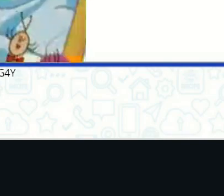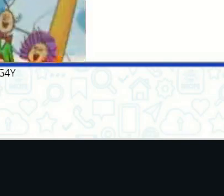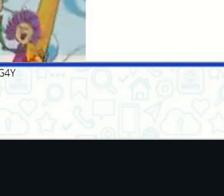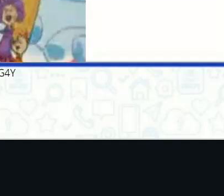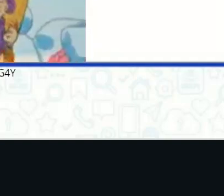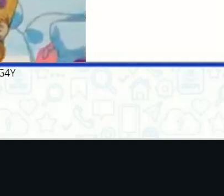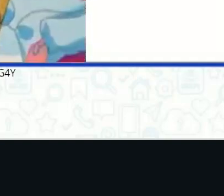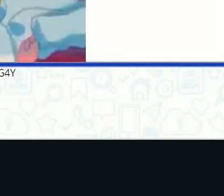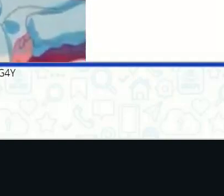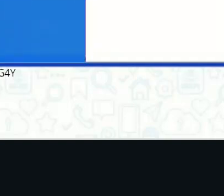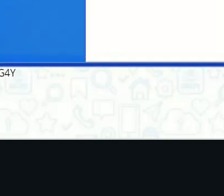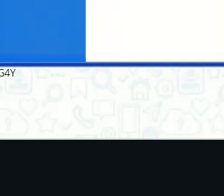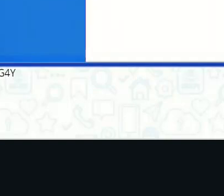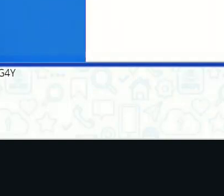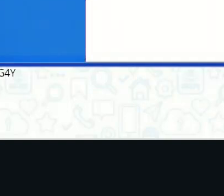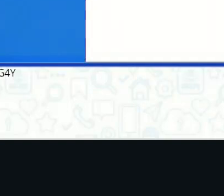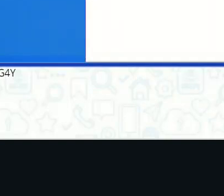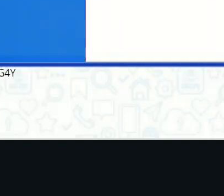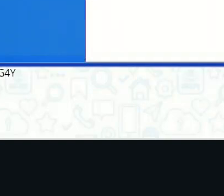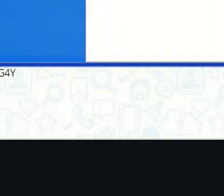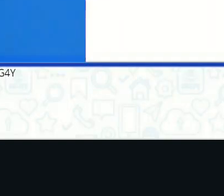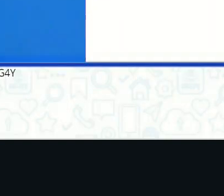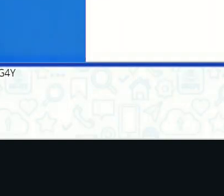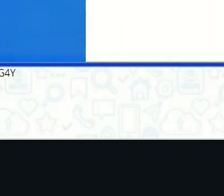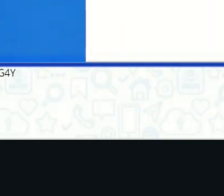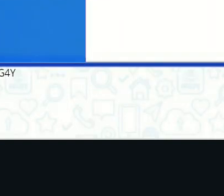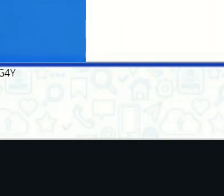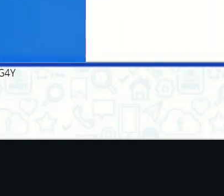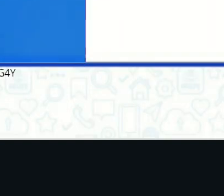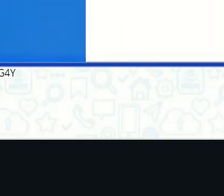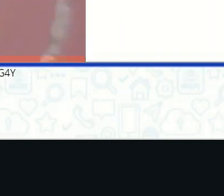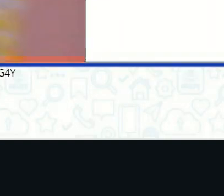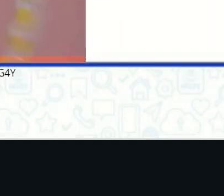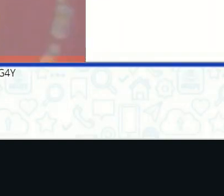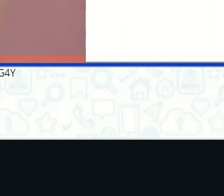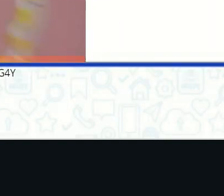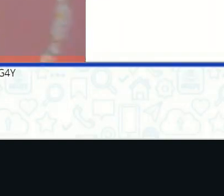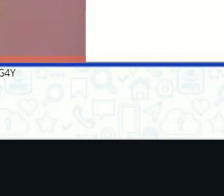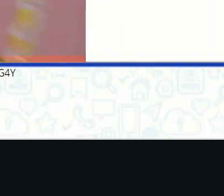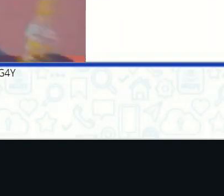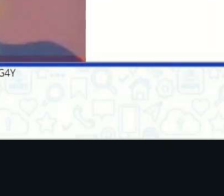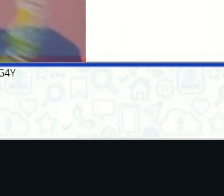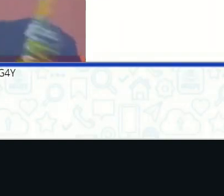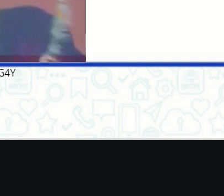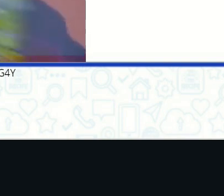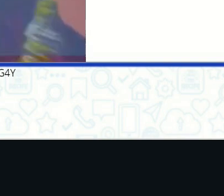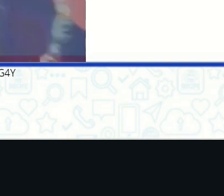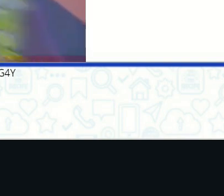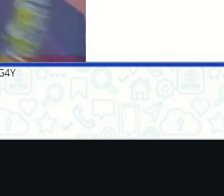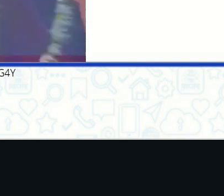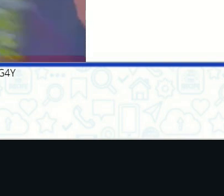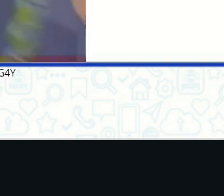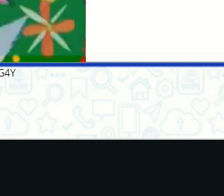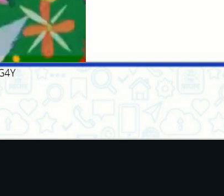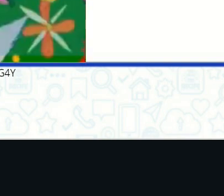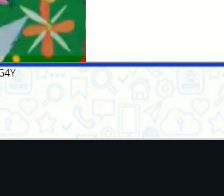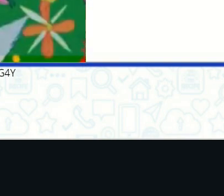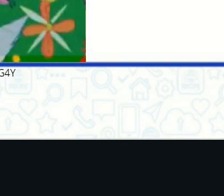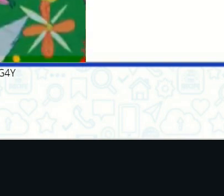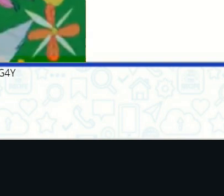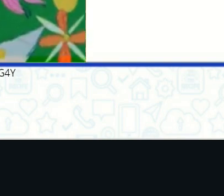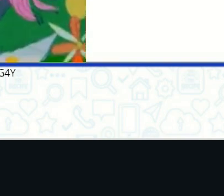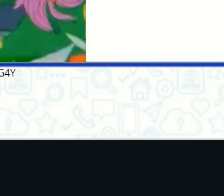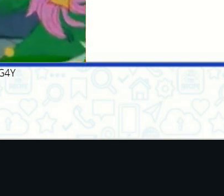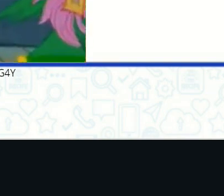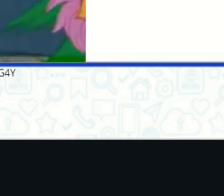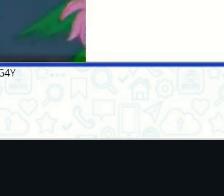It's time to sing for joy and grin ear to ear. It's the Grinch's 50th birthday, and you know what that stands